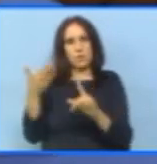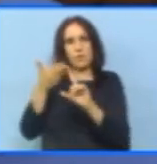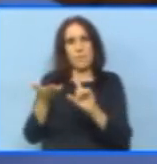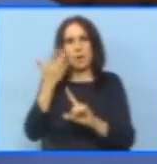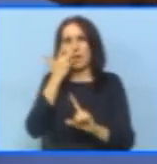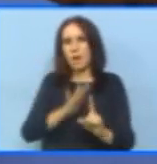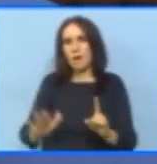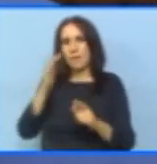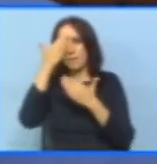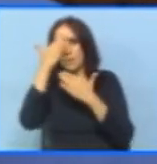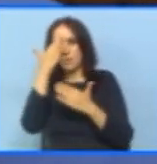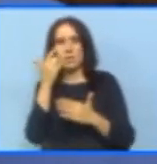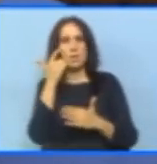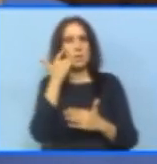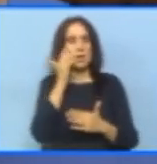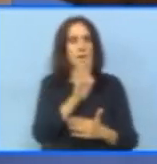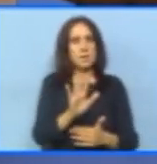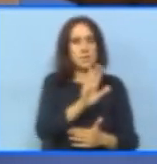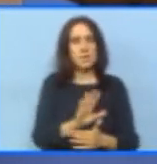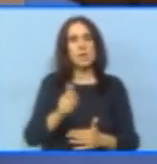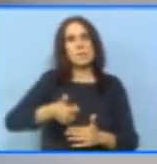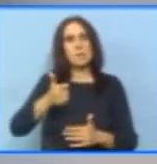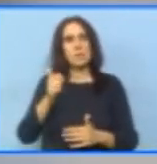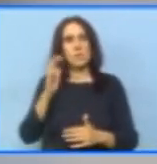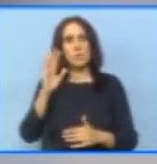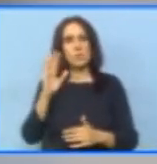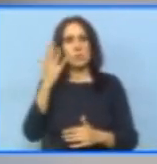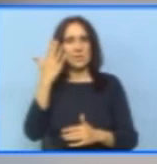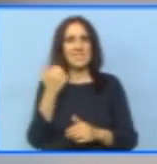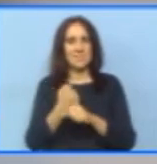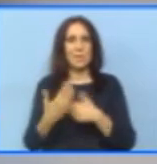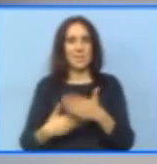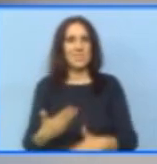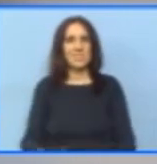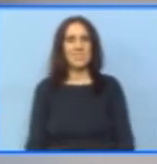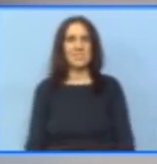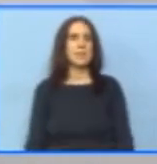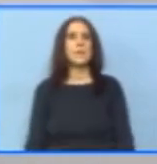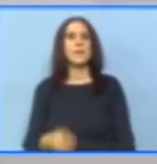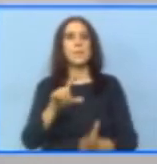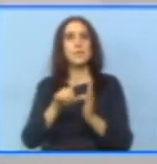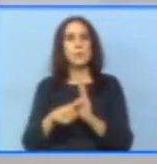em África, Médio Oriente e Ásia. São os nossos principais pontos de trabalho. E são esses projetos,